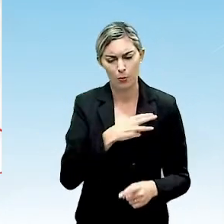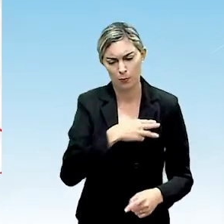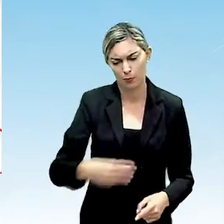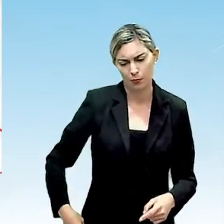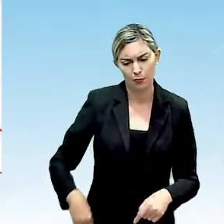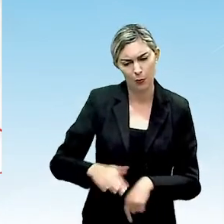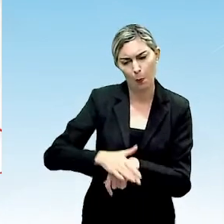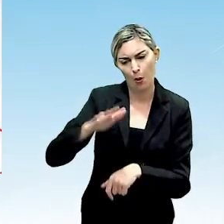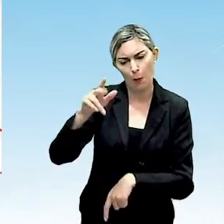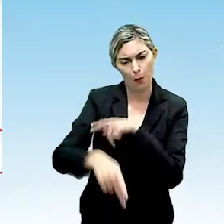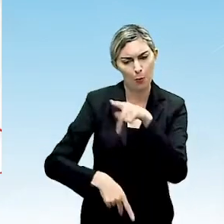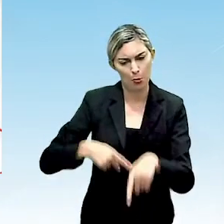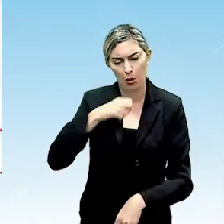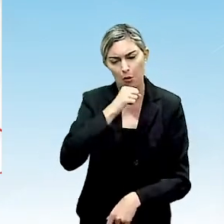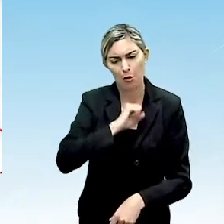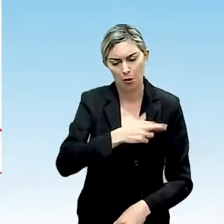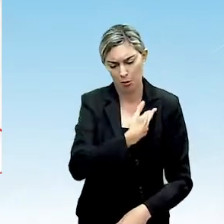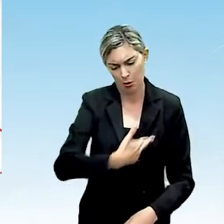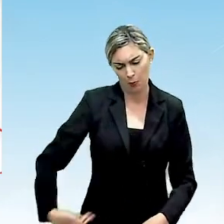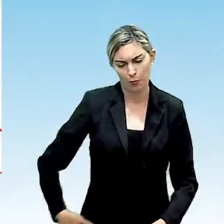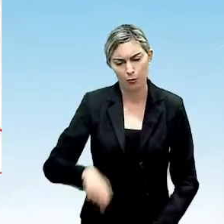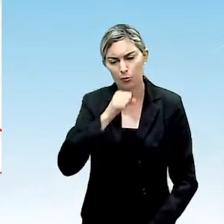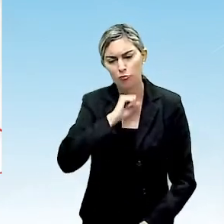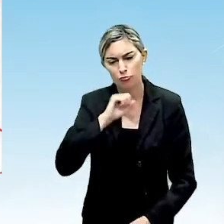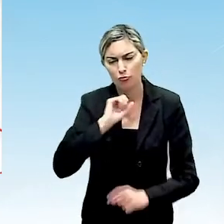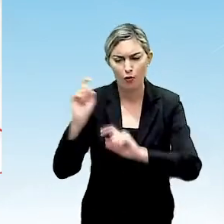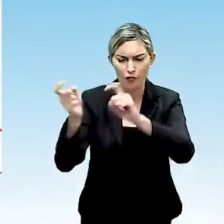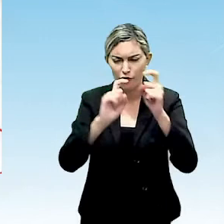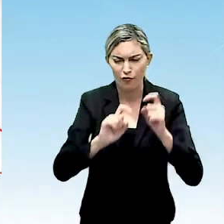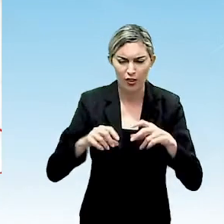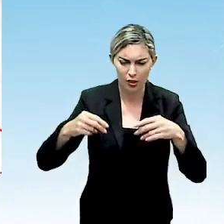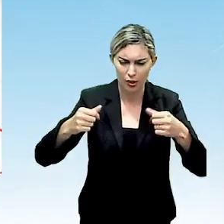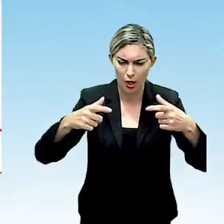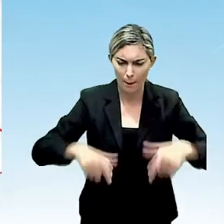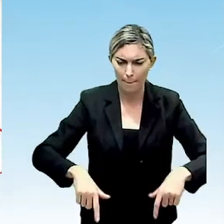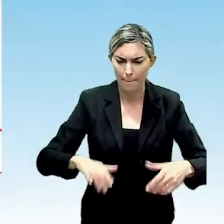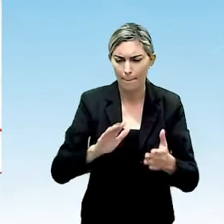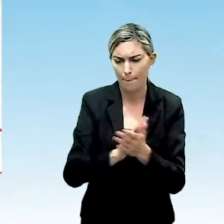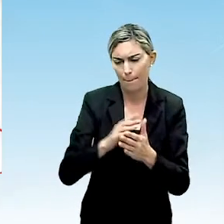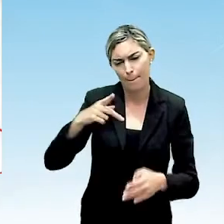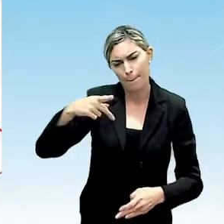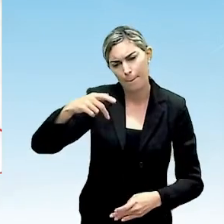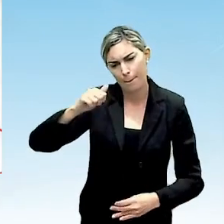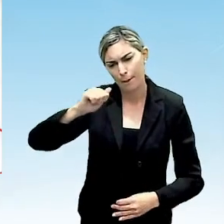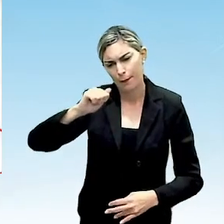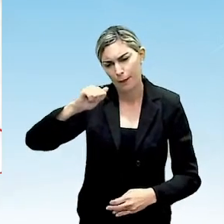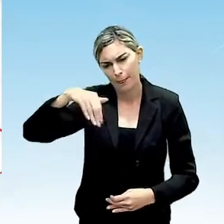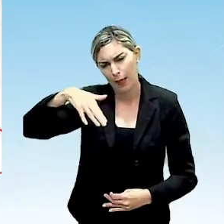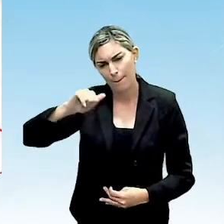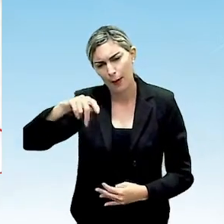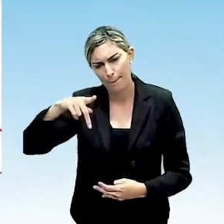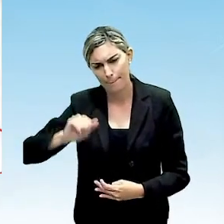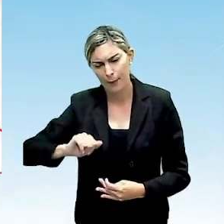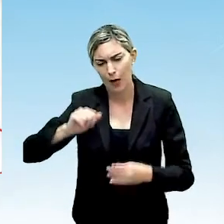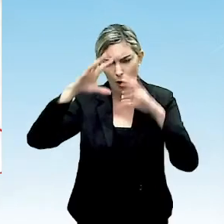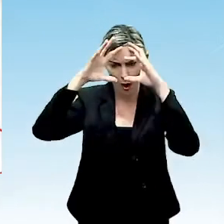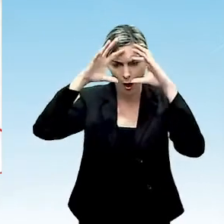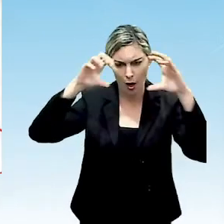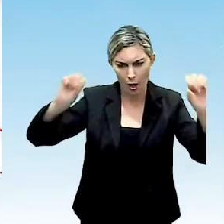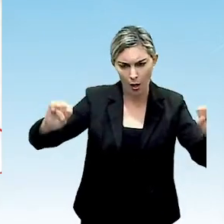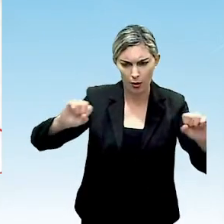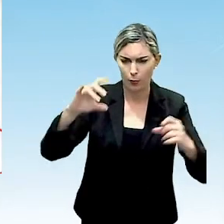dessa República Velha, que vai negociar vários territórios como Palmas com a Argentina, Amapá com a França, o Acre com a Bolívia,